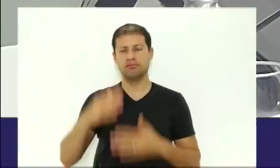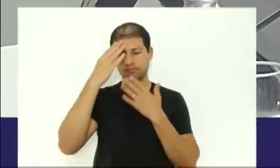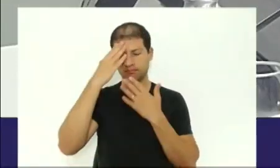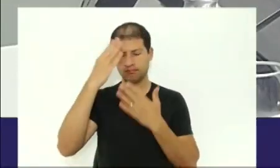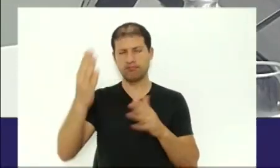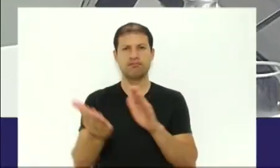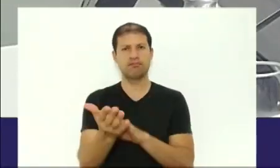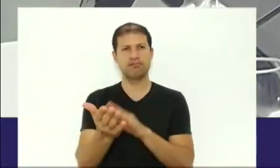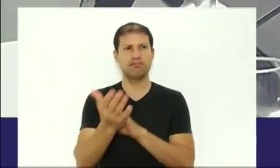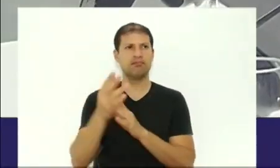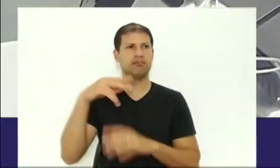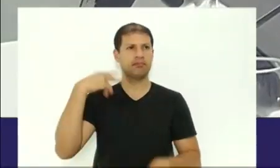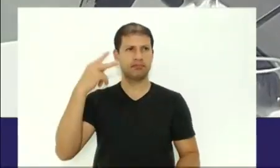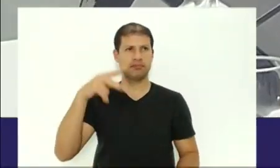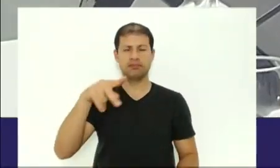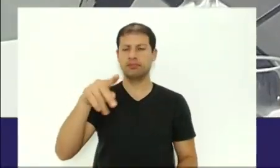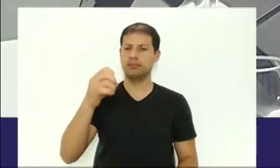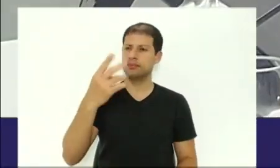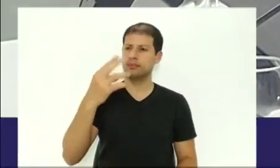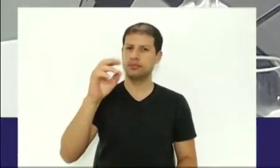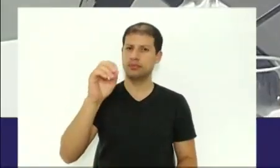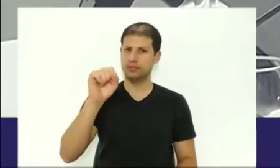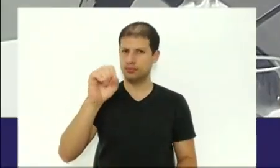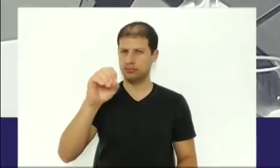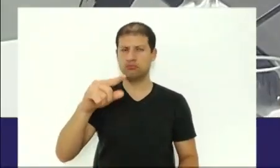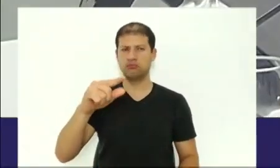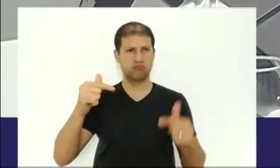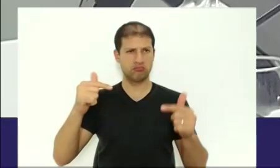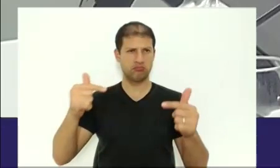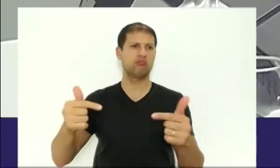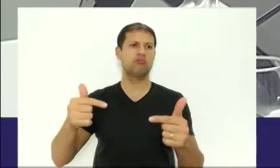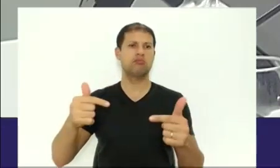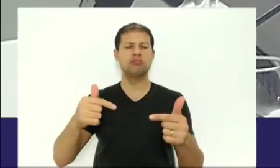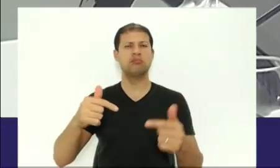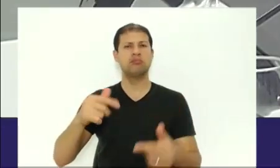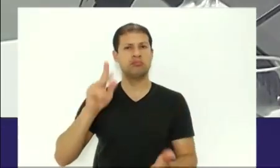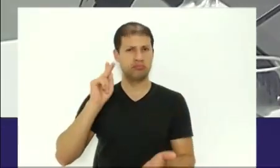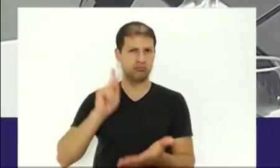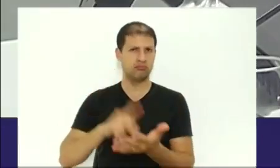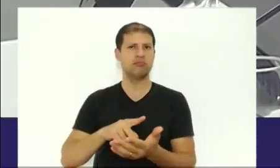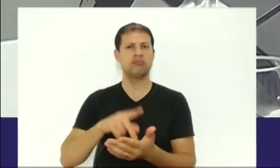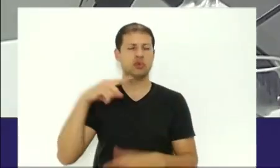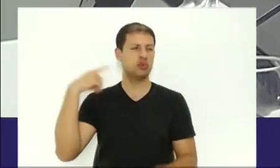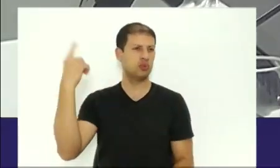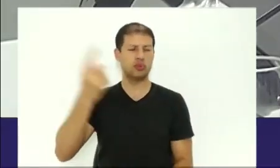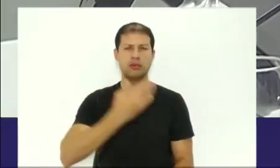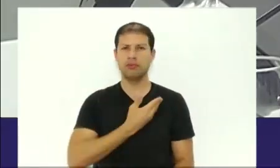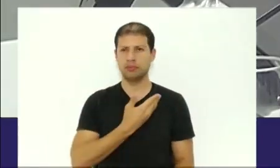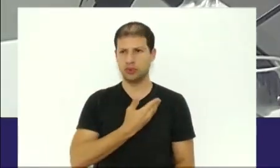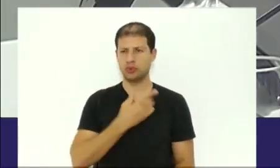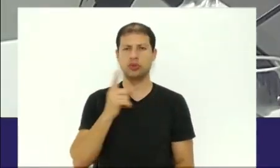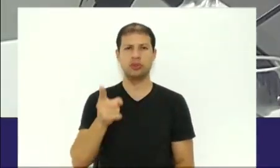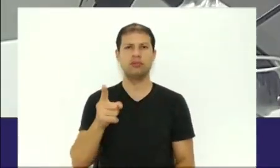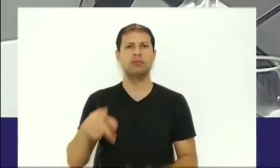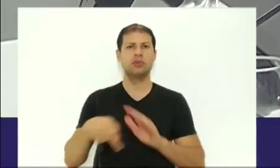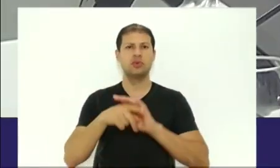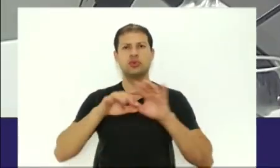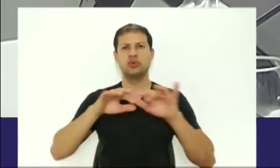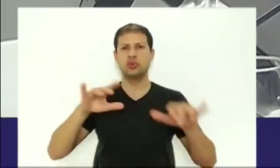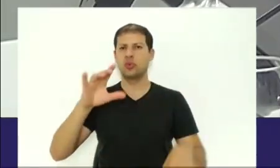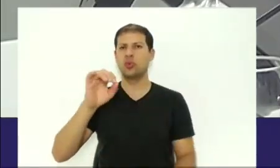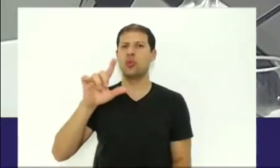vereador Pedroso, por essa iniciativa. Realmente, todos os nossos amigos ali, né, do escritório Colense